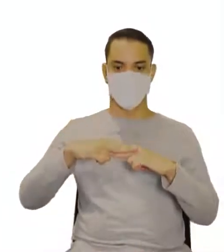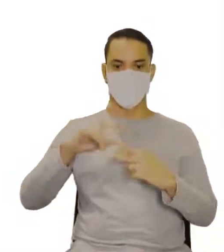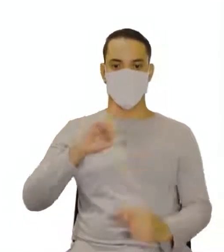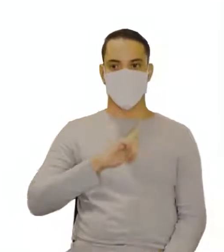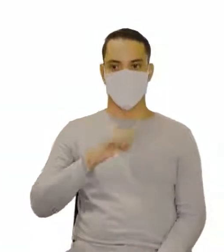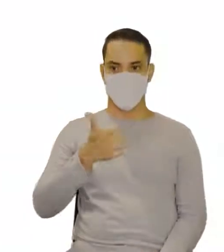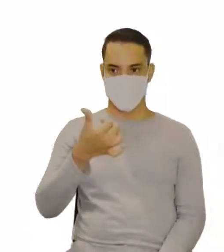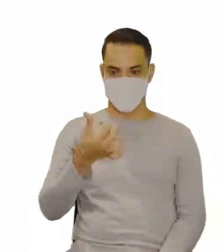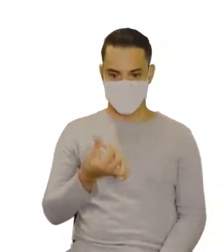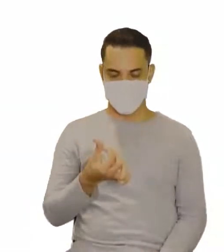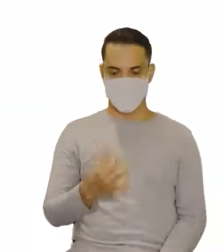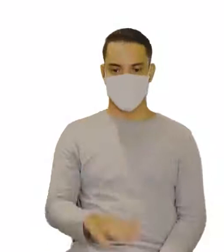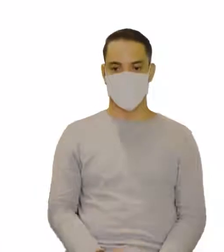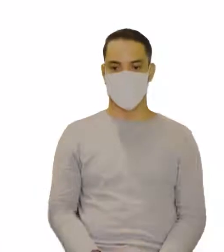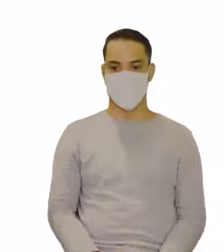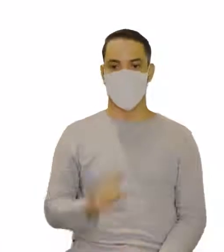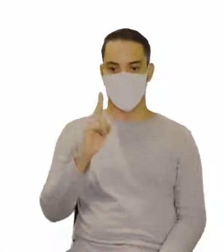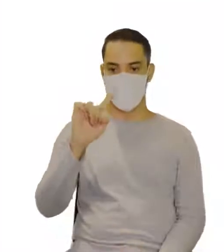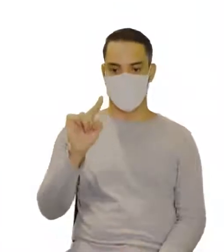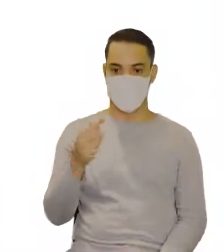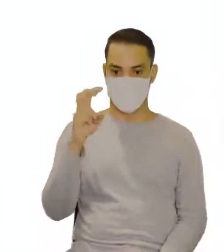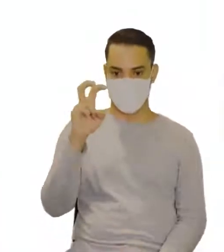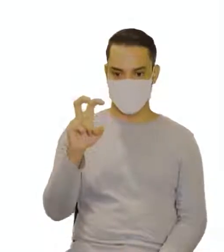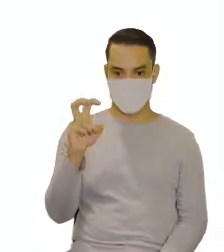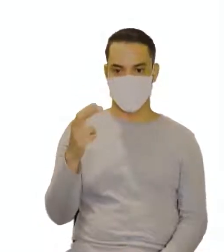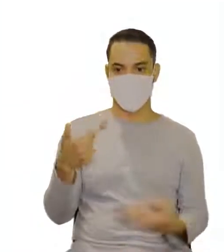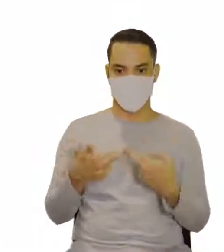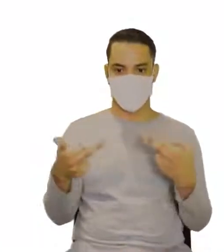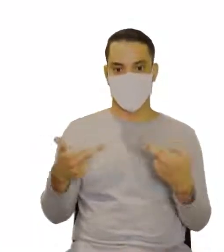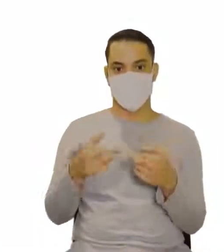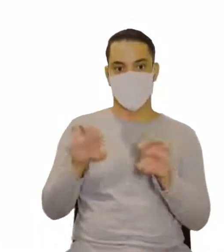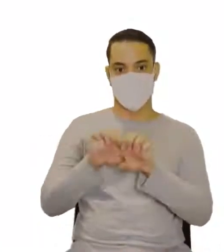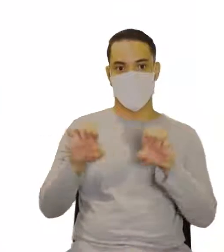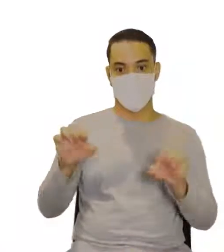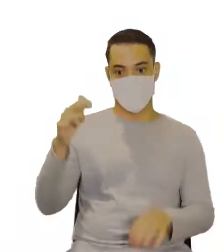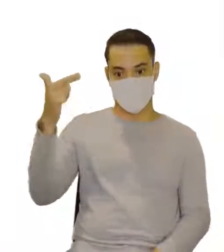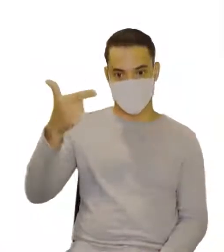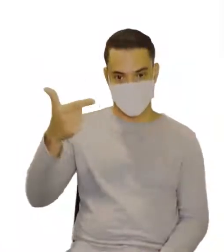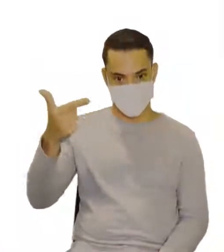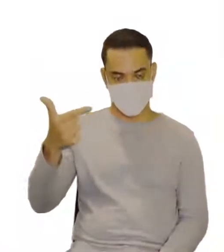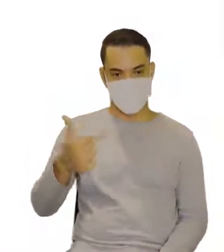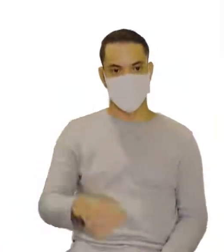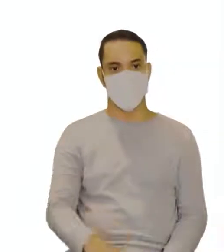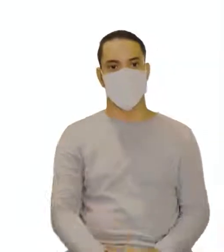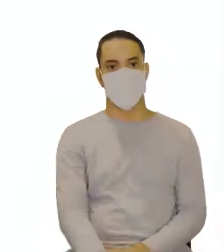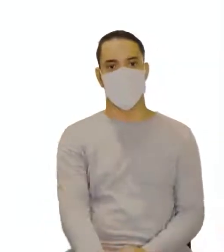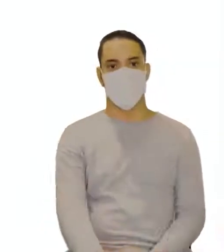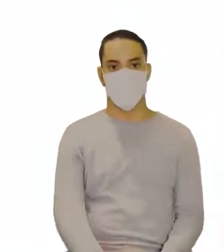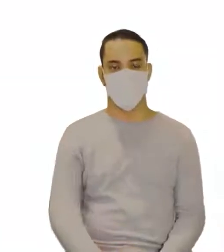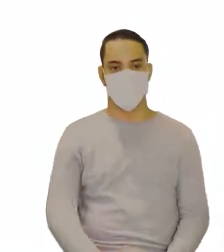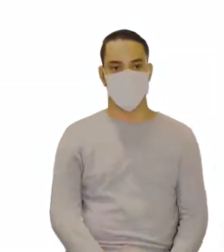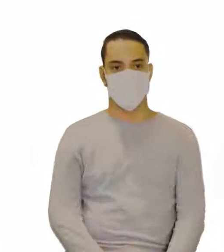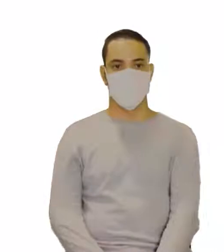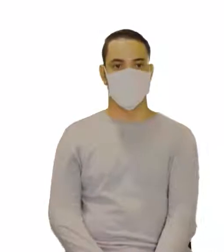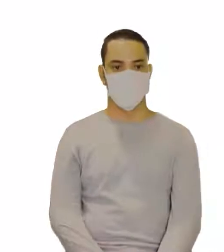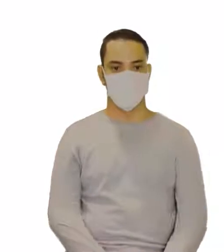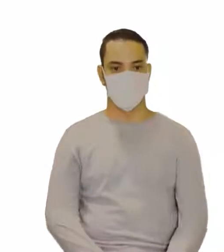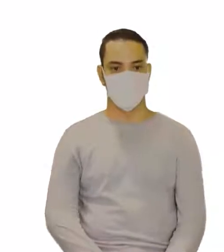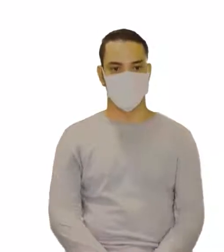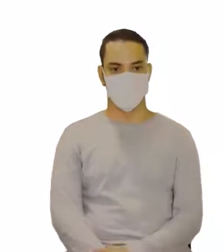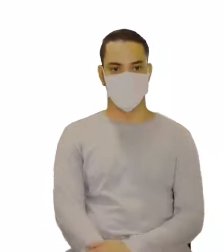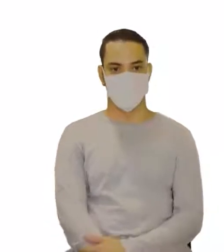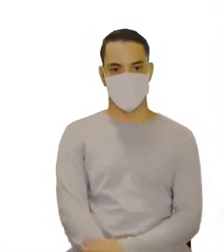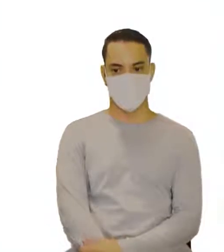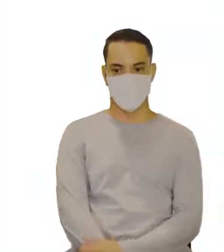de corrente, 1,5 de resistência. Eu vou chamar de equação 2, ok? Pessoal, o que nós falamos